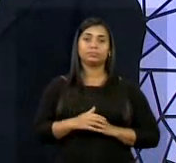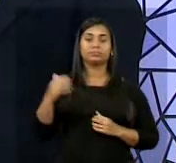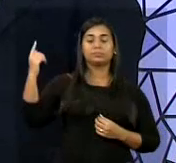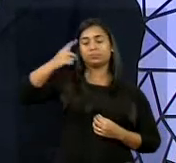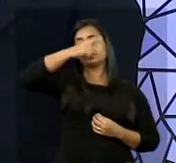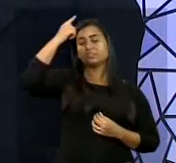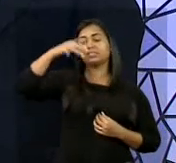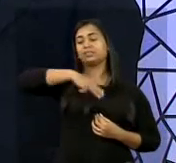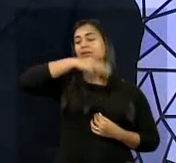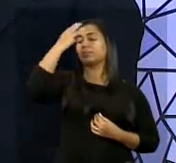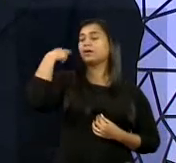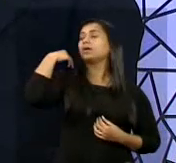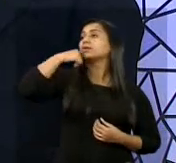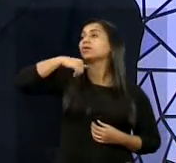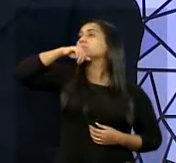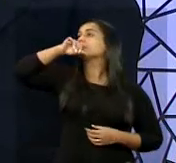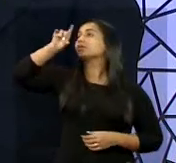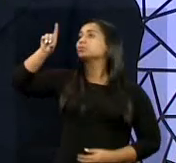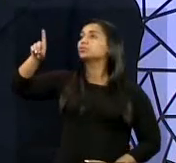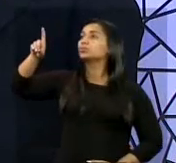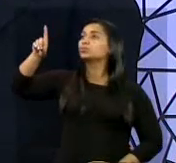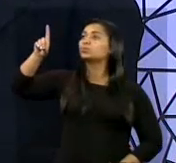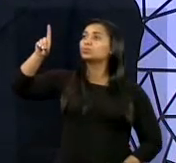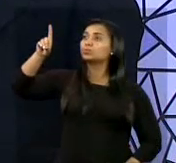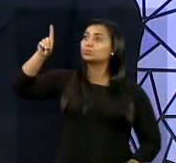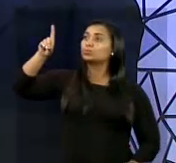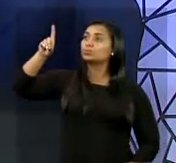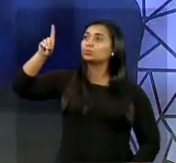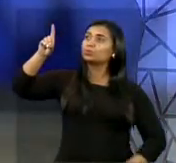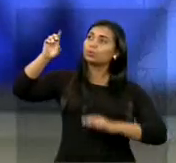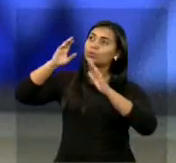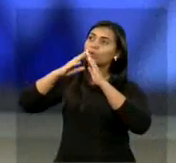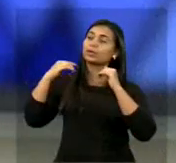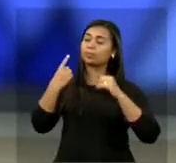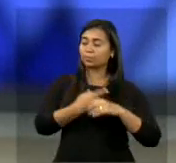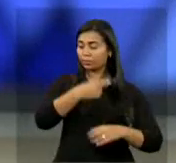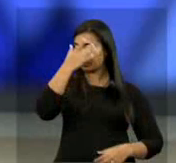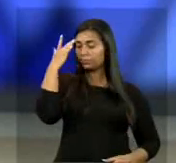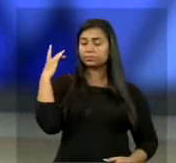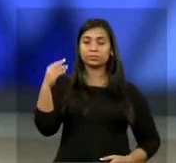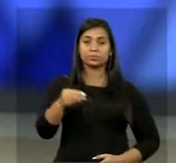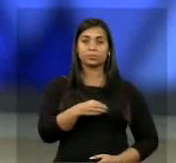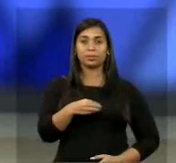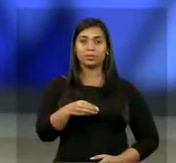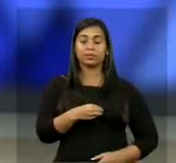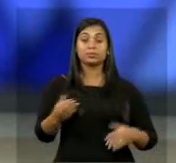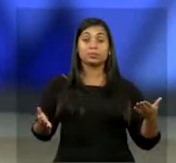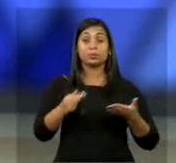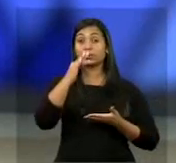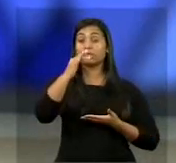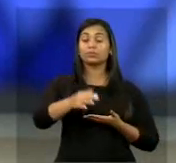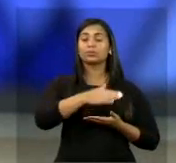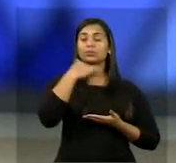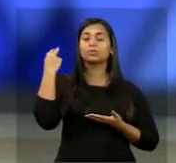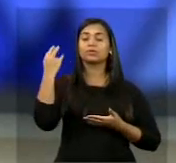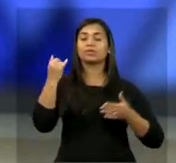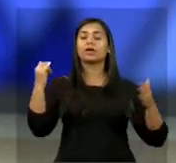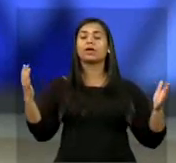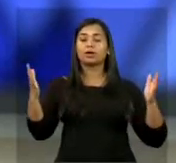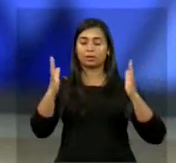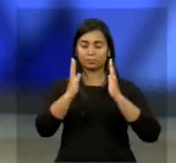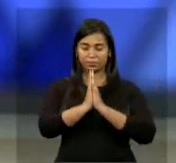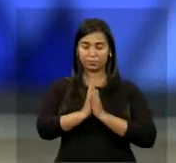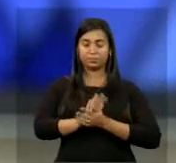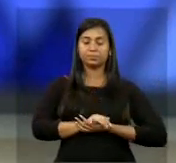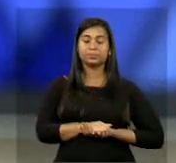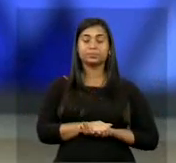ventre, Jesus. Santa Maria, Mãe de Deus, rogai por nós, pecadores, agora